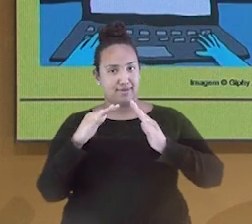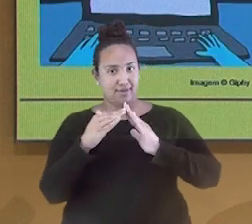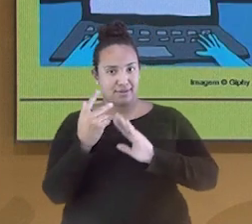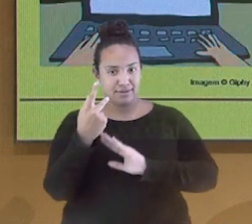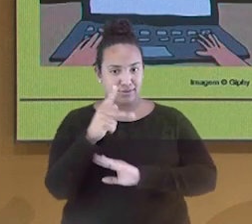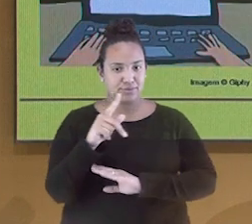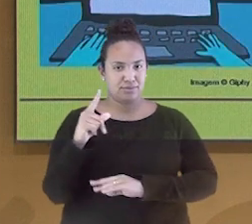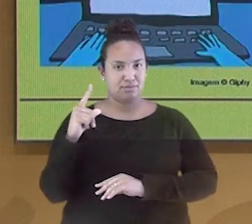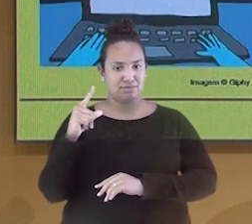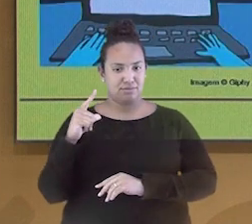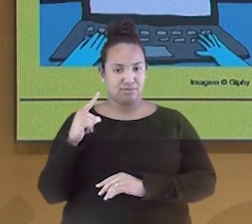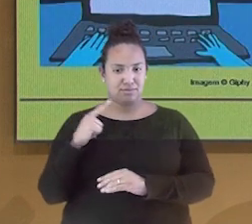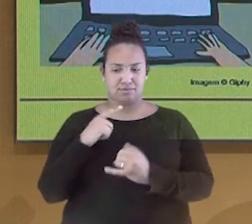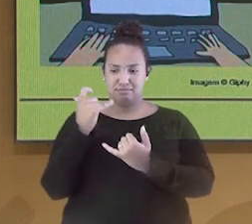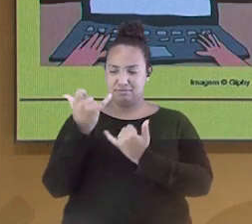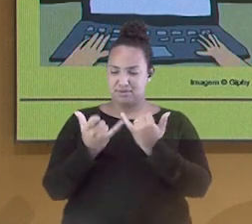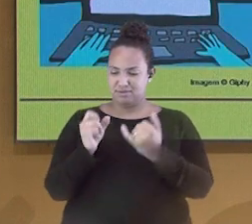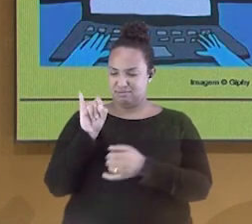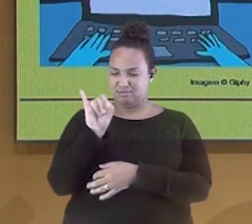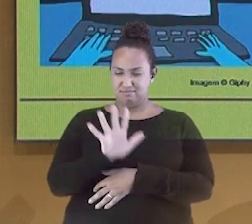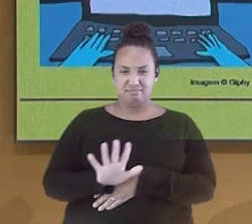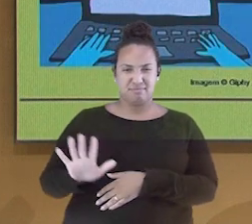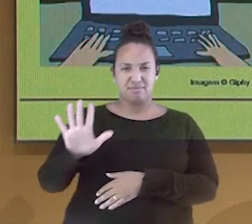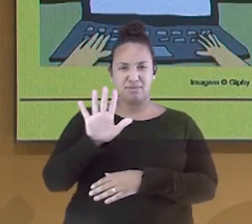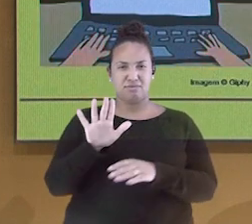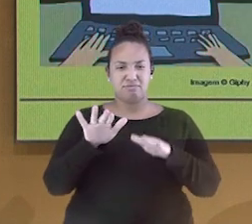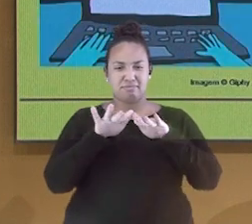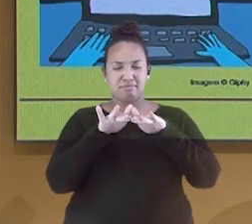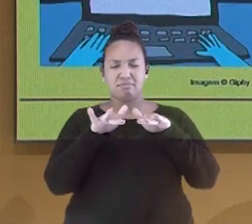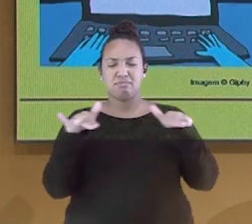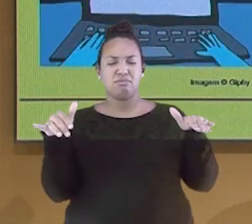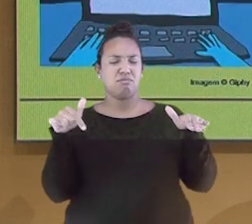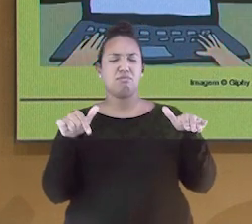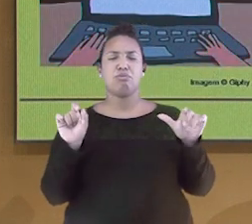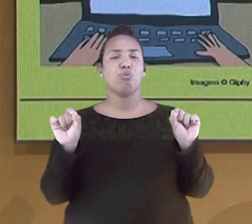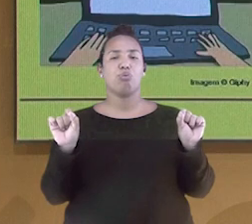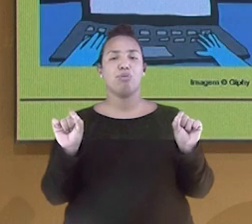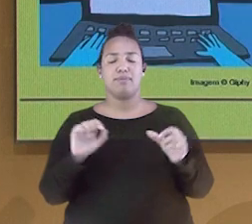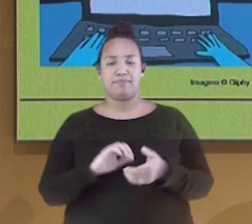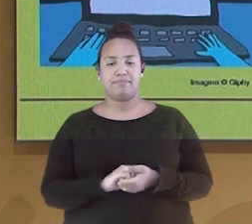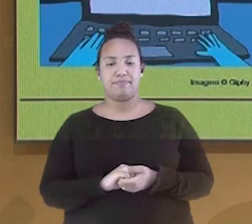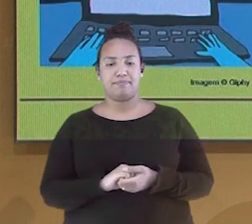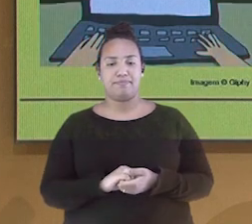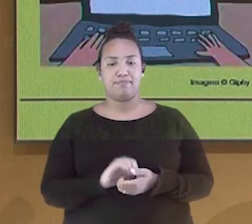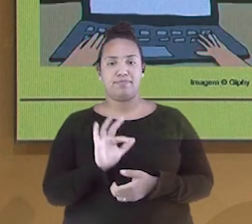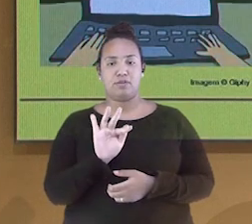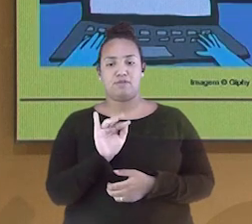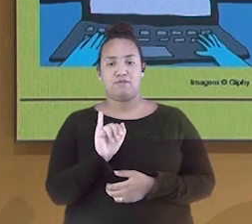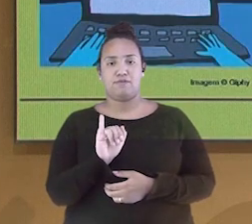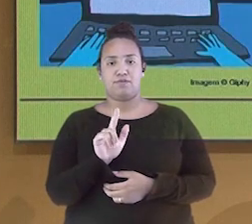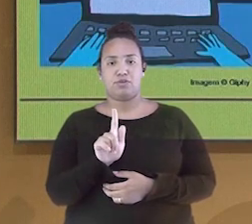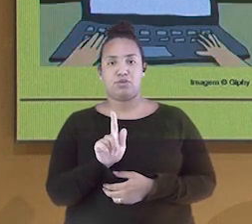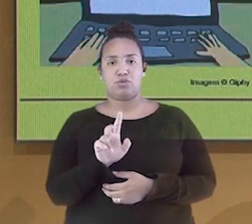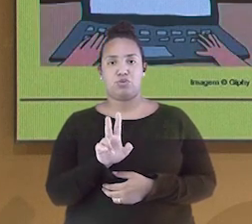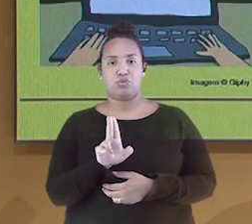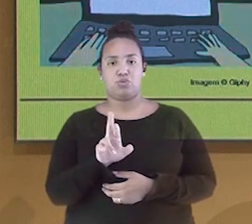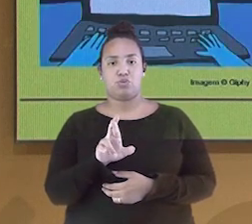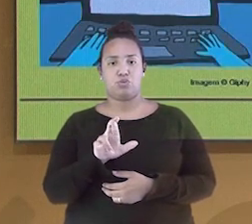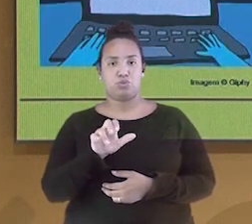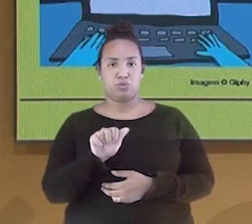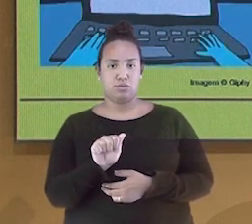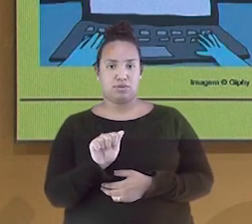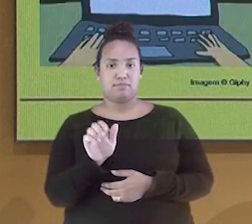plana? Figuras planas? O que é isso? Figura plana é apenas o contorno que uma figura